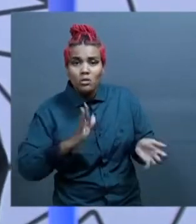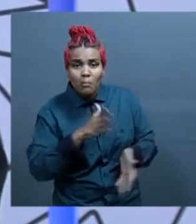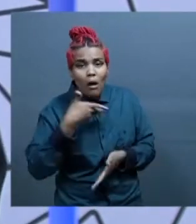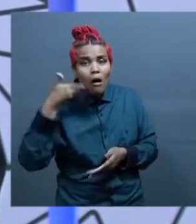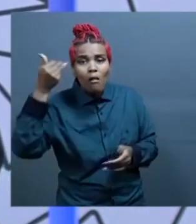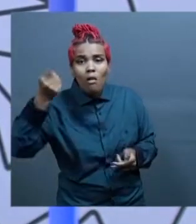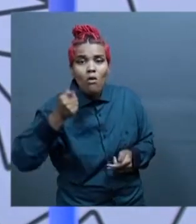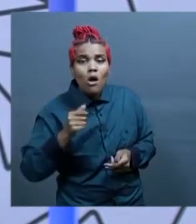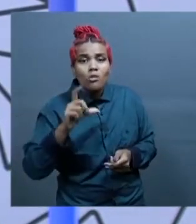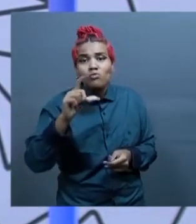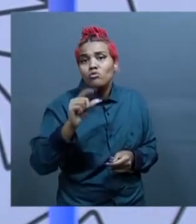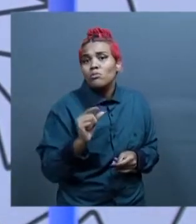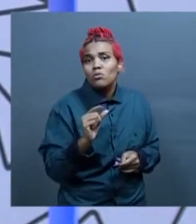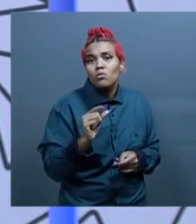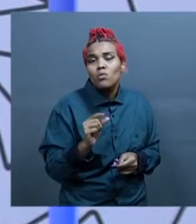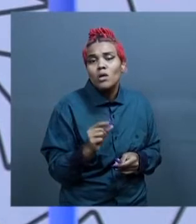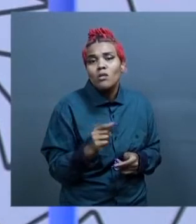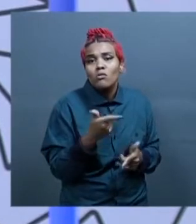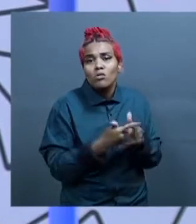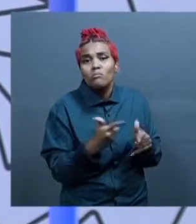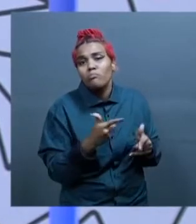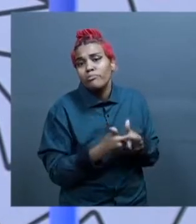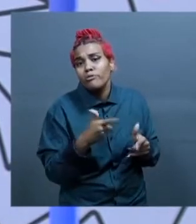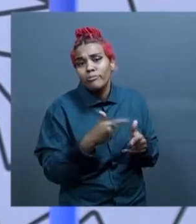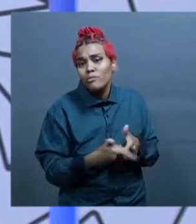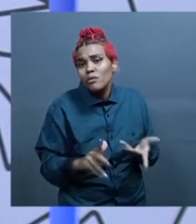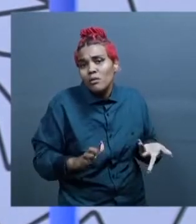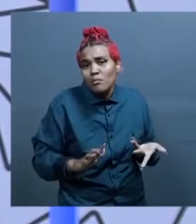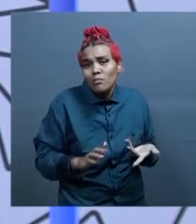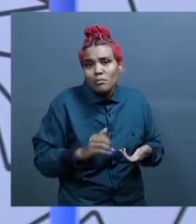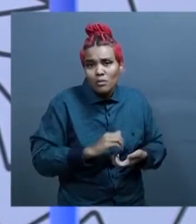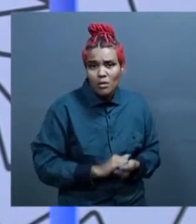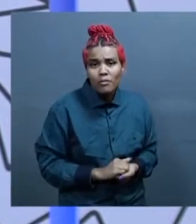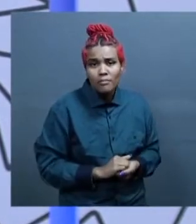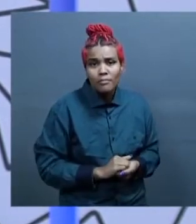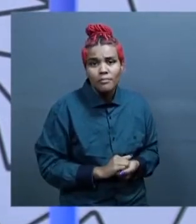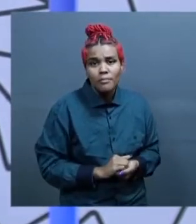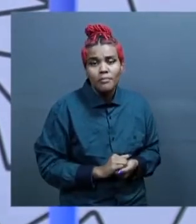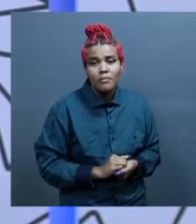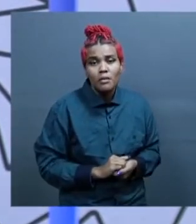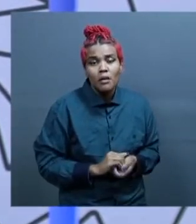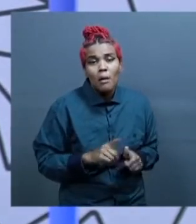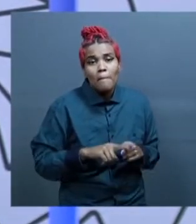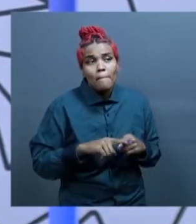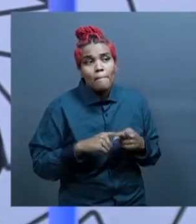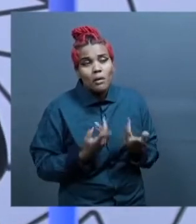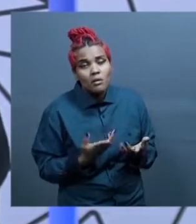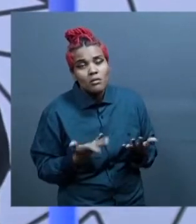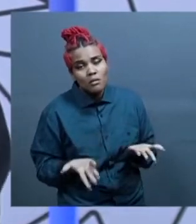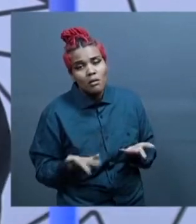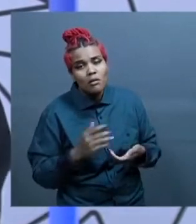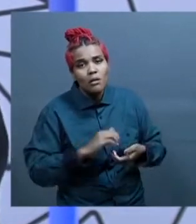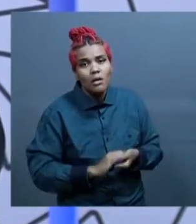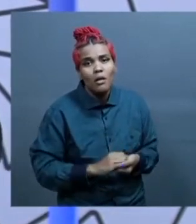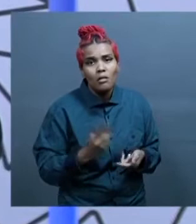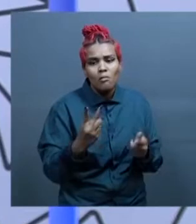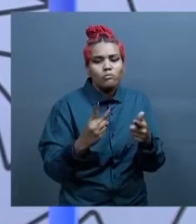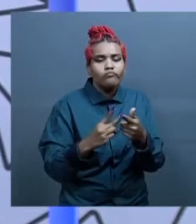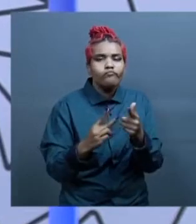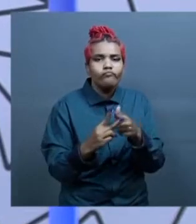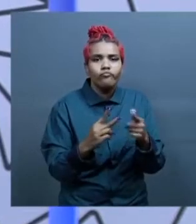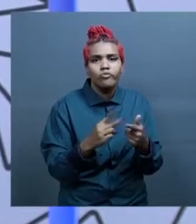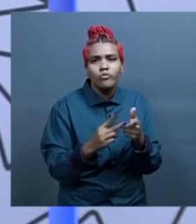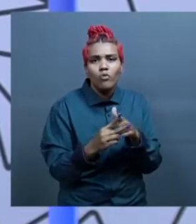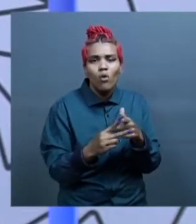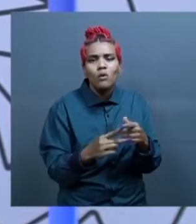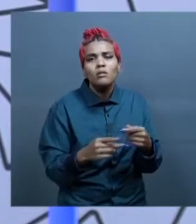forma diminui existem pais que estão sendo causados por esse aquecimento planetário a ciência hoje ele escolher nós temos duas vertentes que tentam